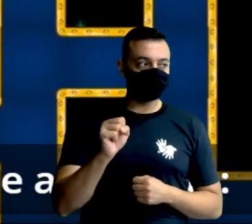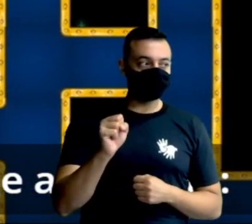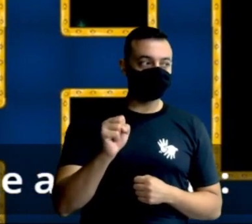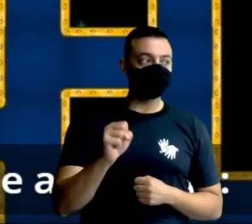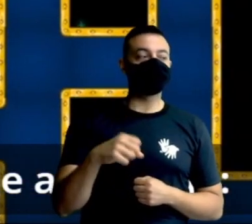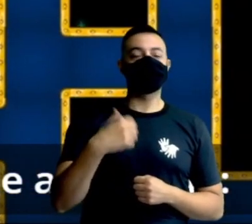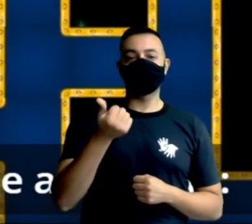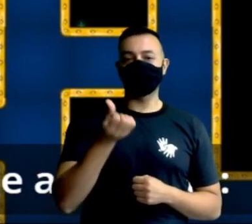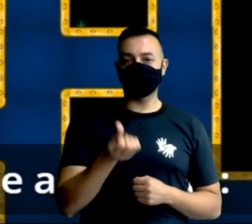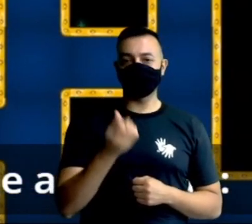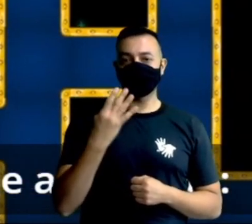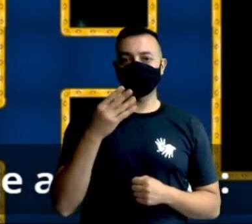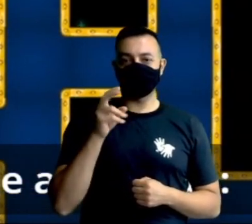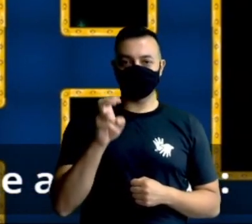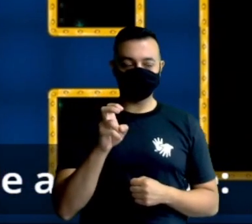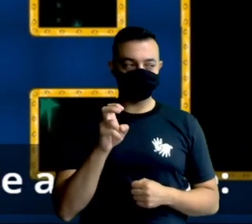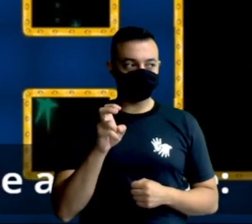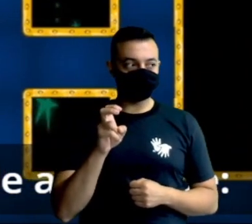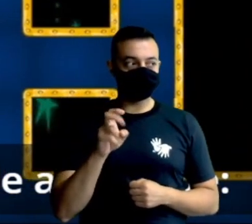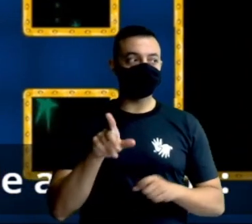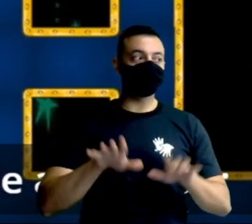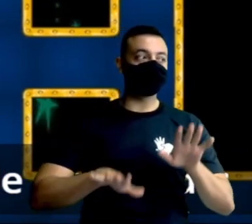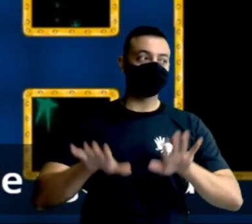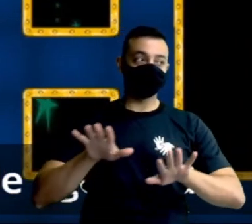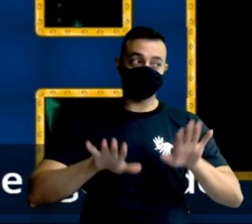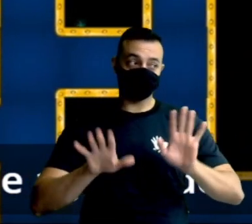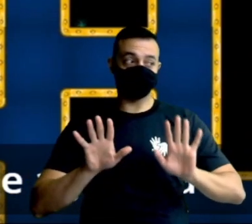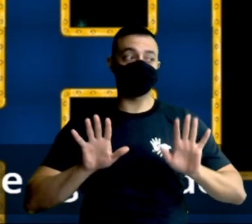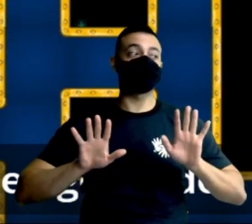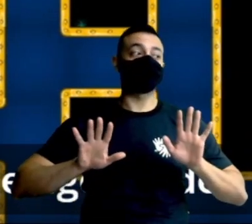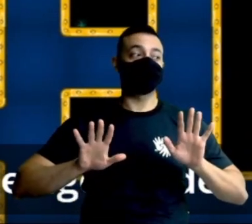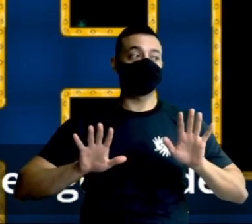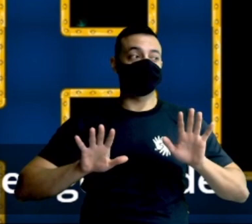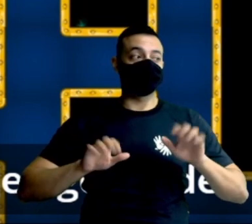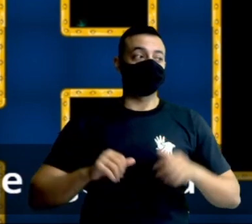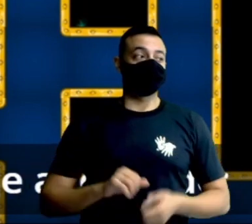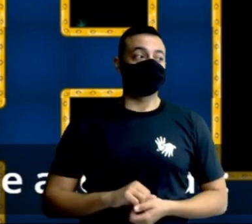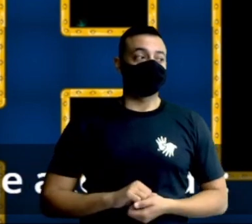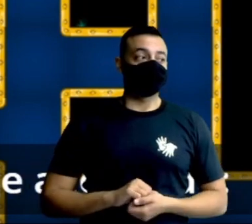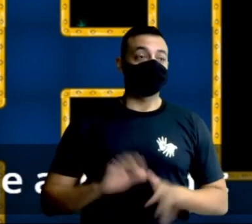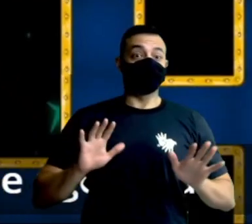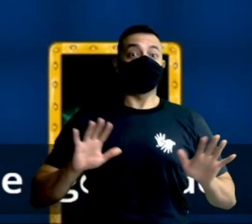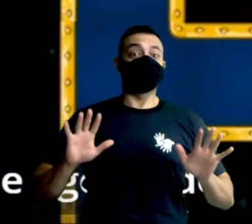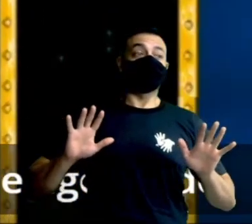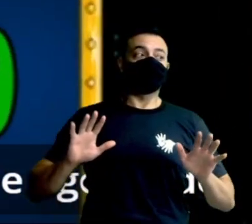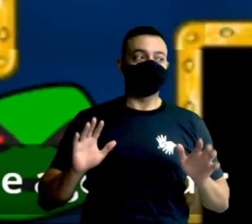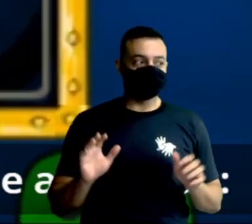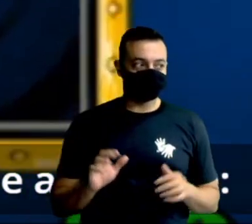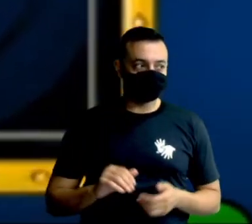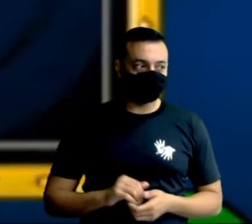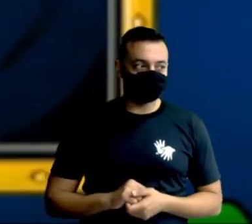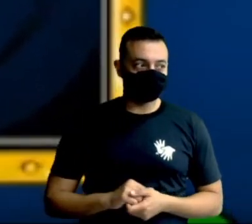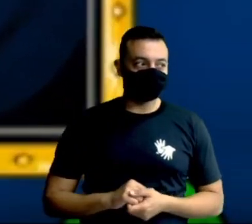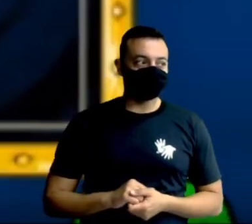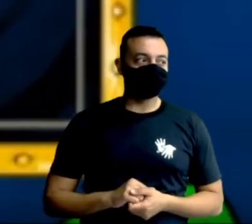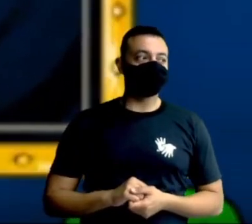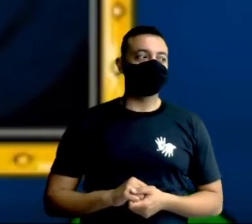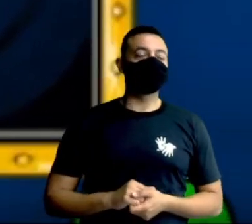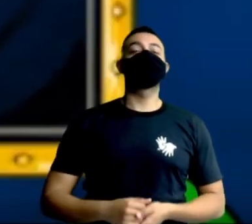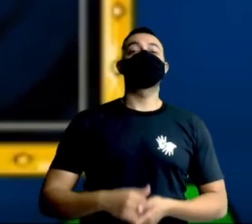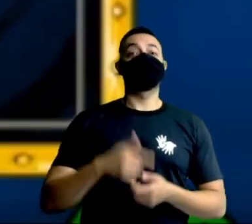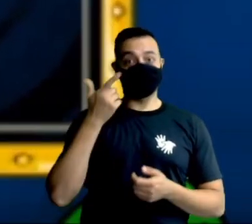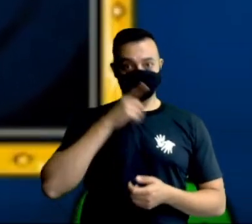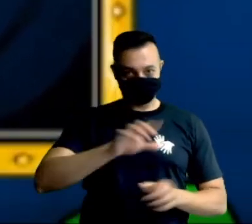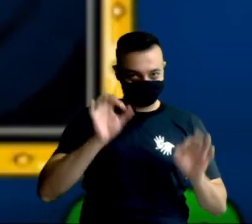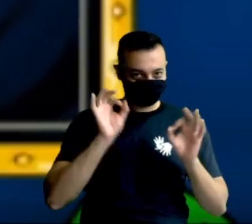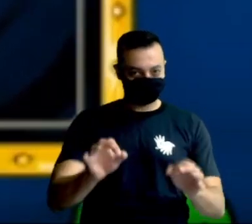1648, 1645. Cuidado, cuidado. Oh, oh.